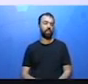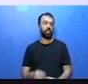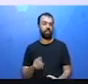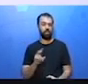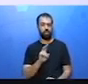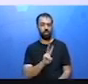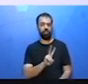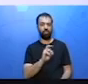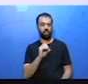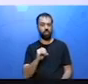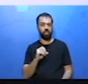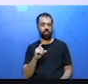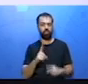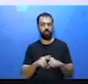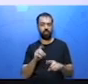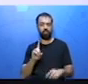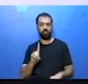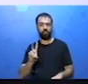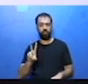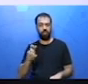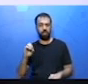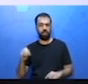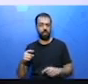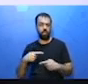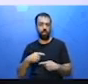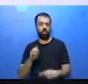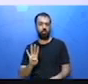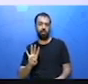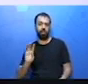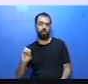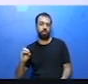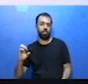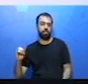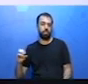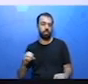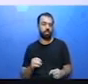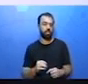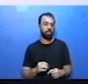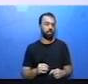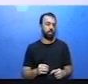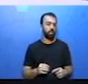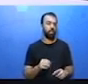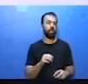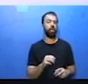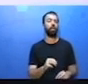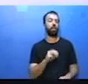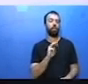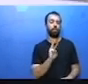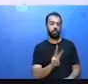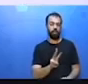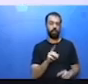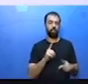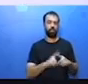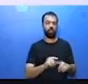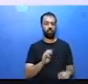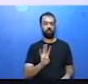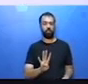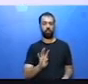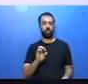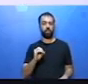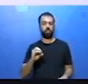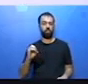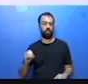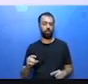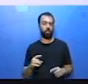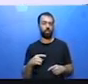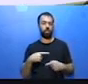20 vezes 20 é 400. 3 vezes 400, 1.200. Isso aqui é a área da praça